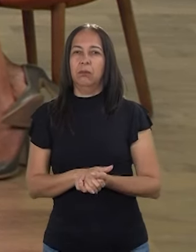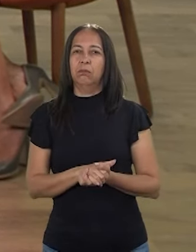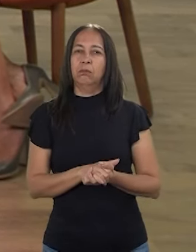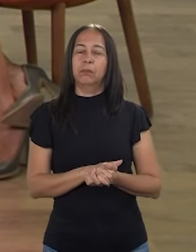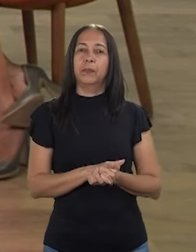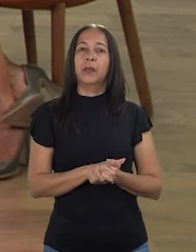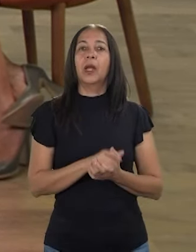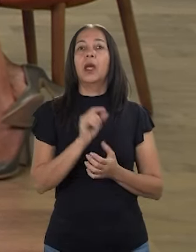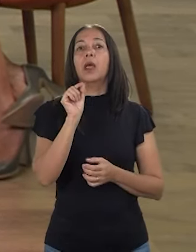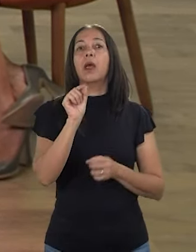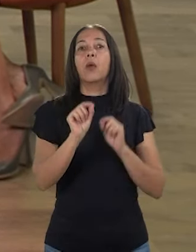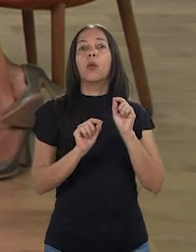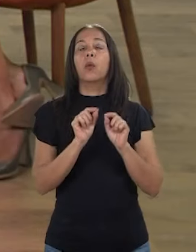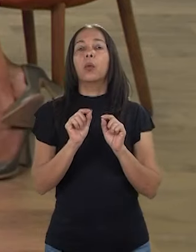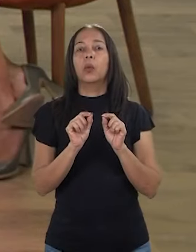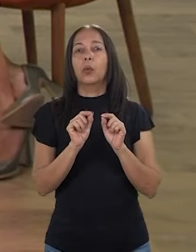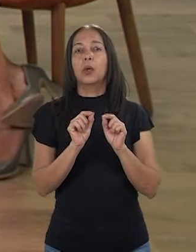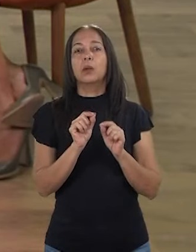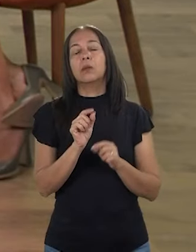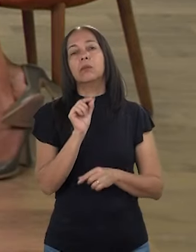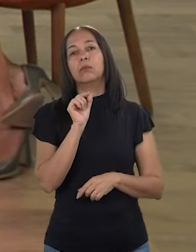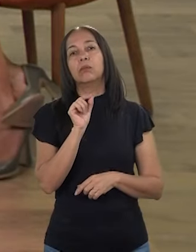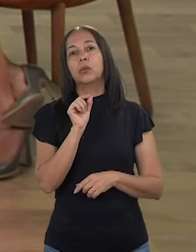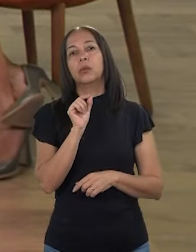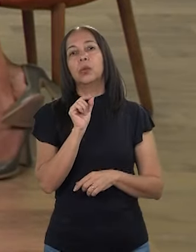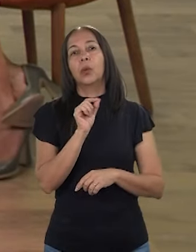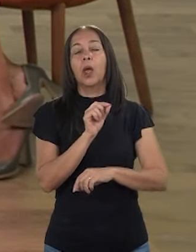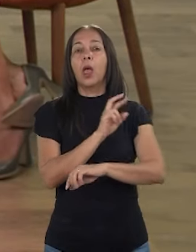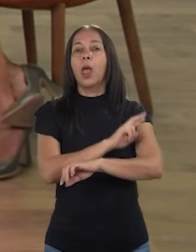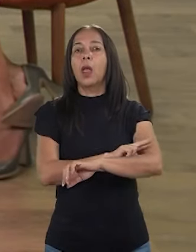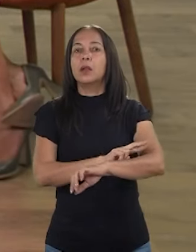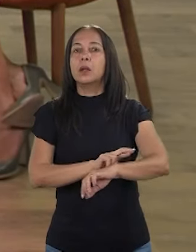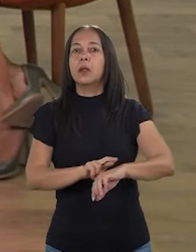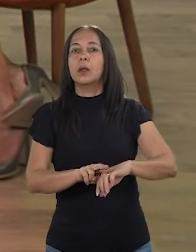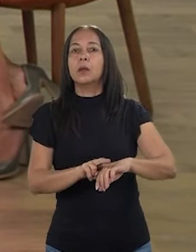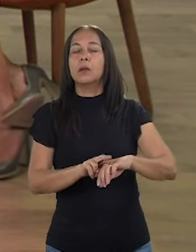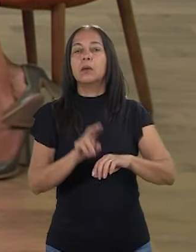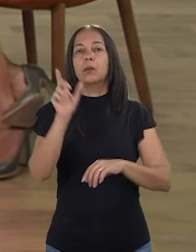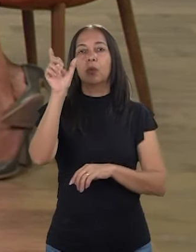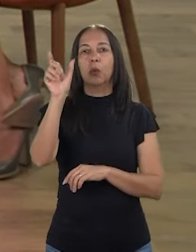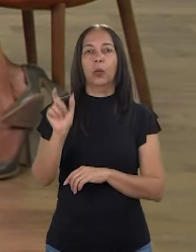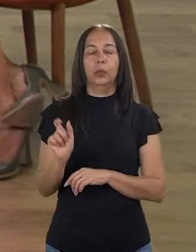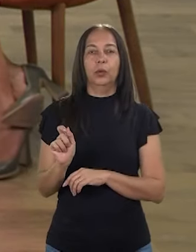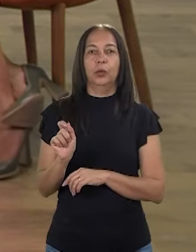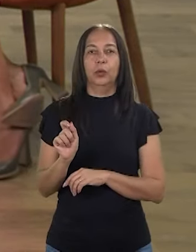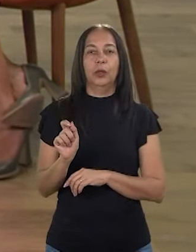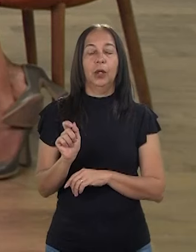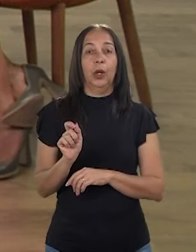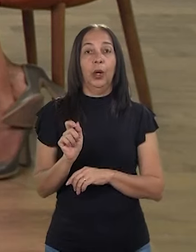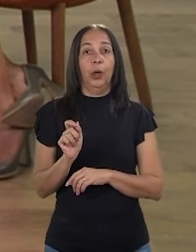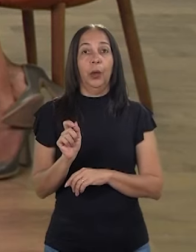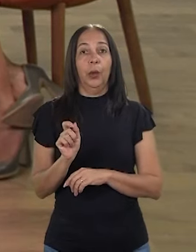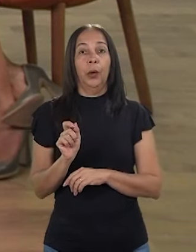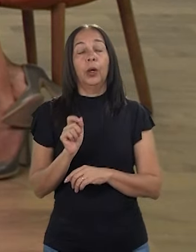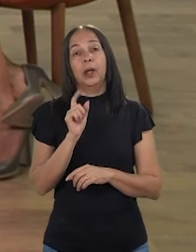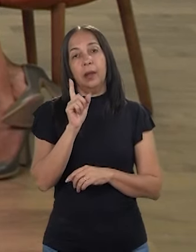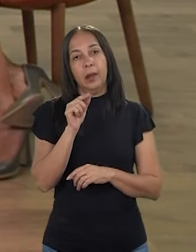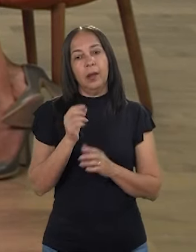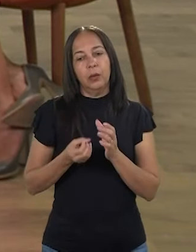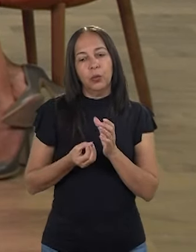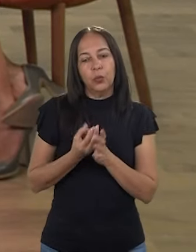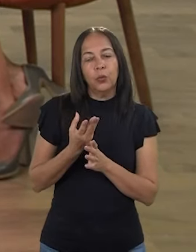e a gente chama isso de racismo algorítmico porque aquela estrutura lá ela funciona a partir de algoritmos ou